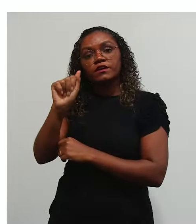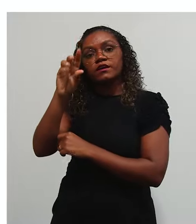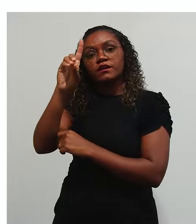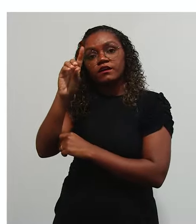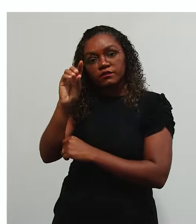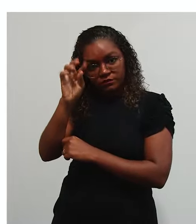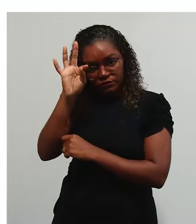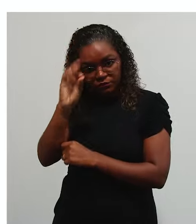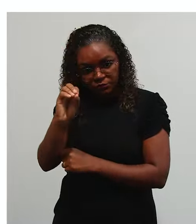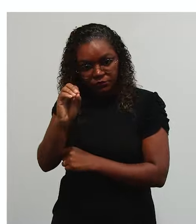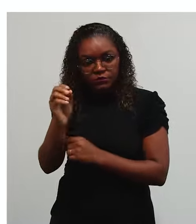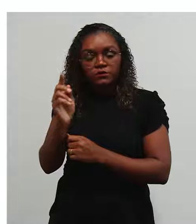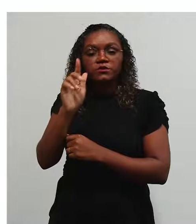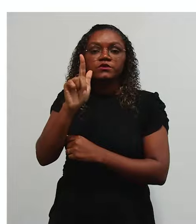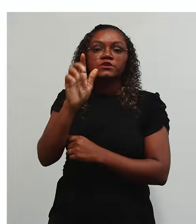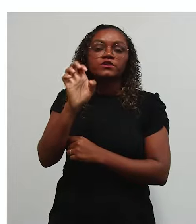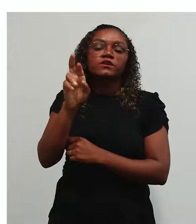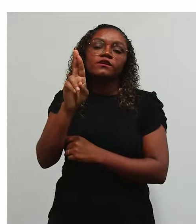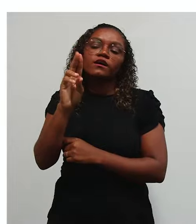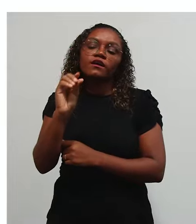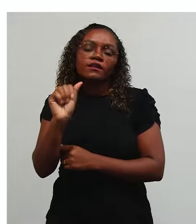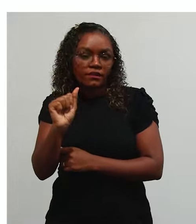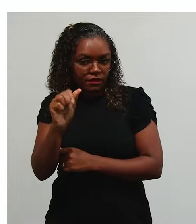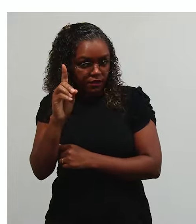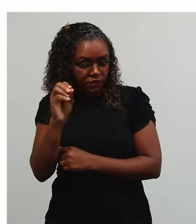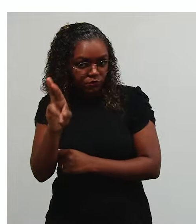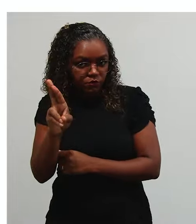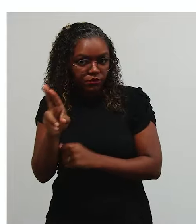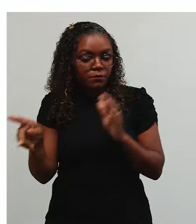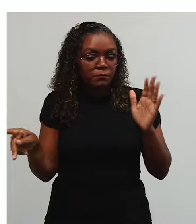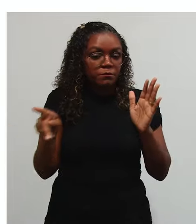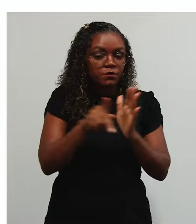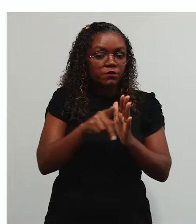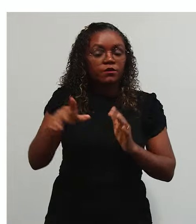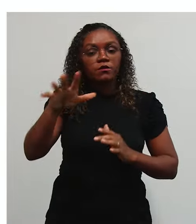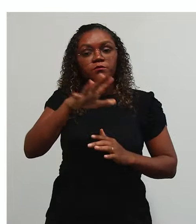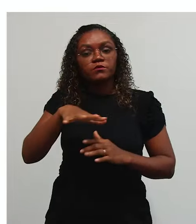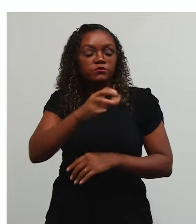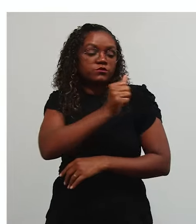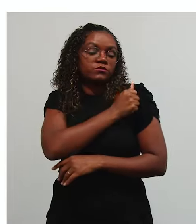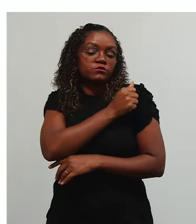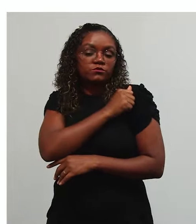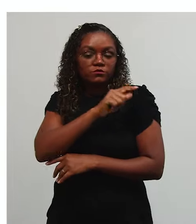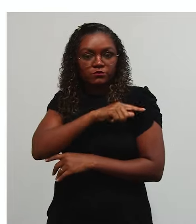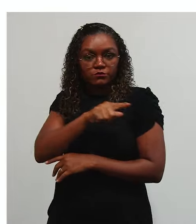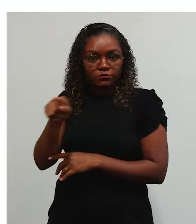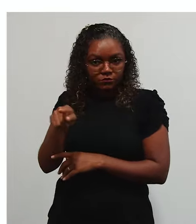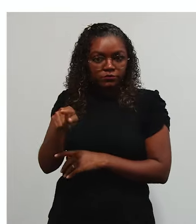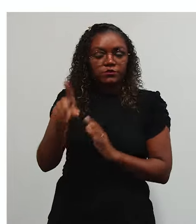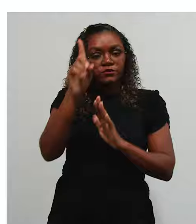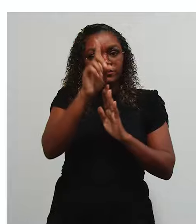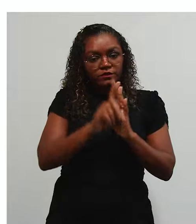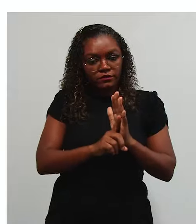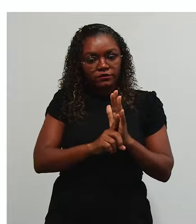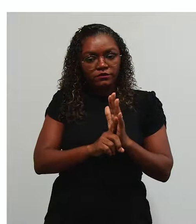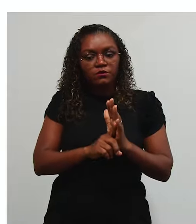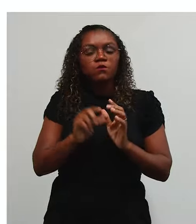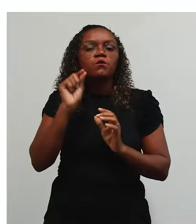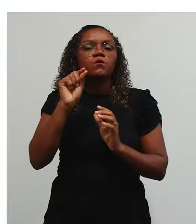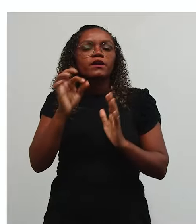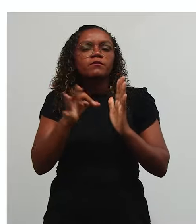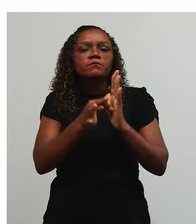importante aqui para nós estudantes do direito tributário tá Que nada mais é do que ocorrência da